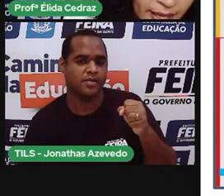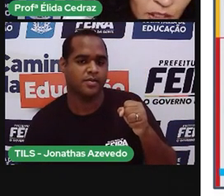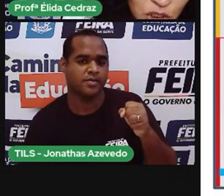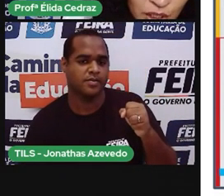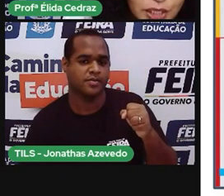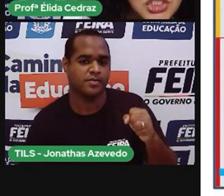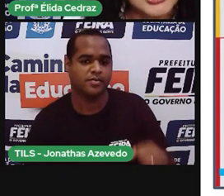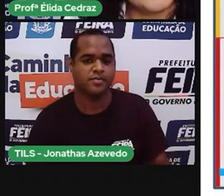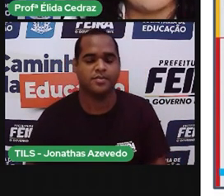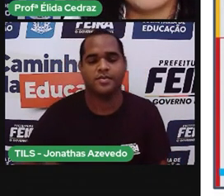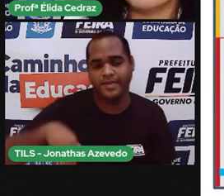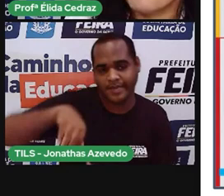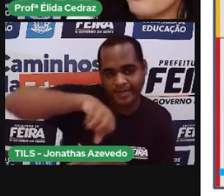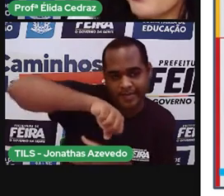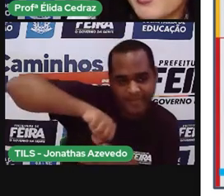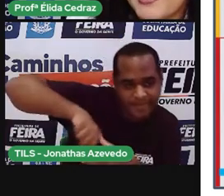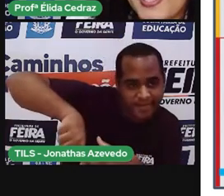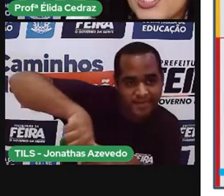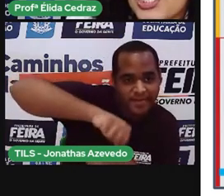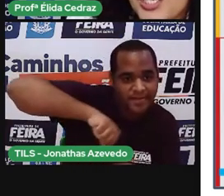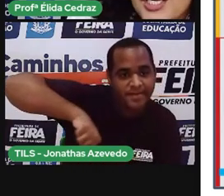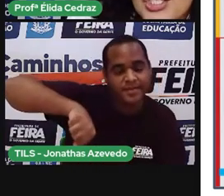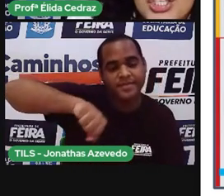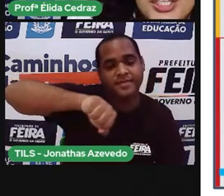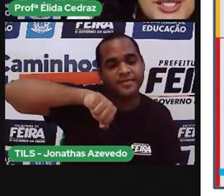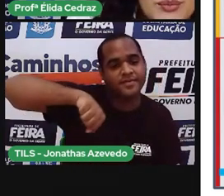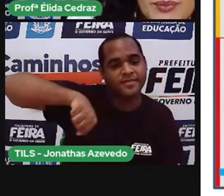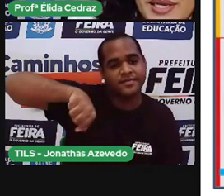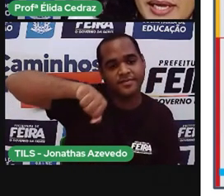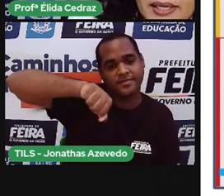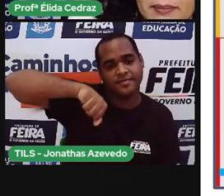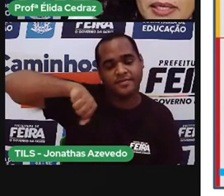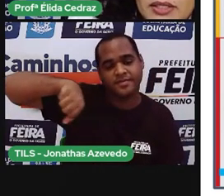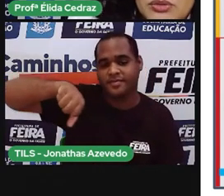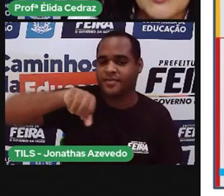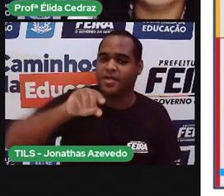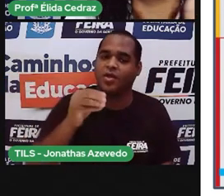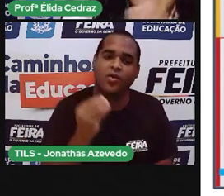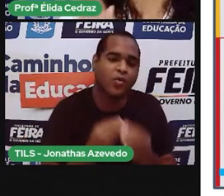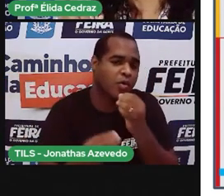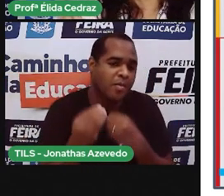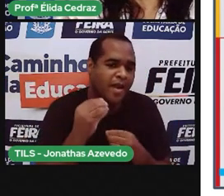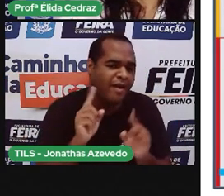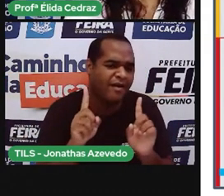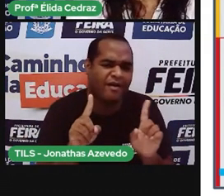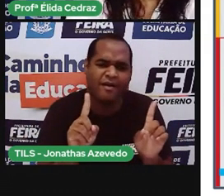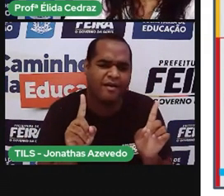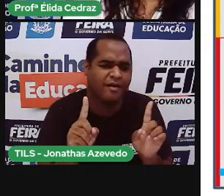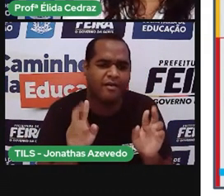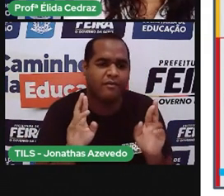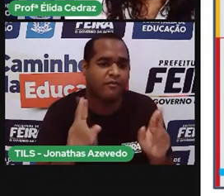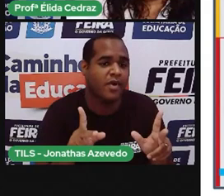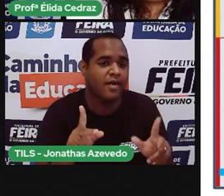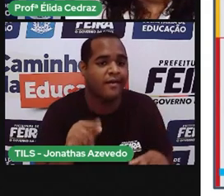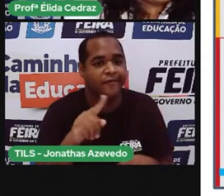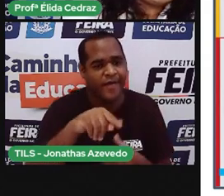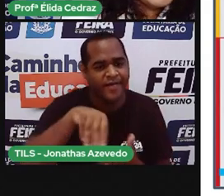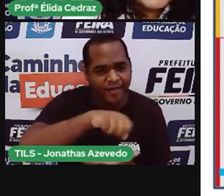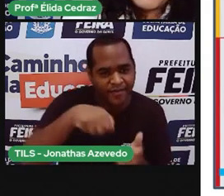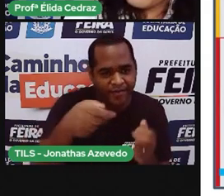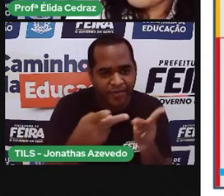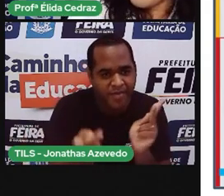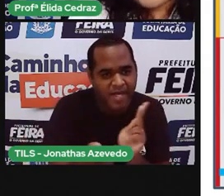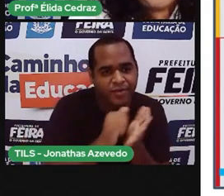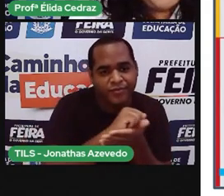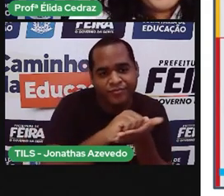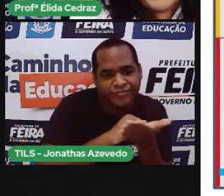R$ 13,98. Detergente. Pro detergente não é alimento. E você não vai lavar o prato que